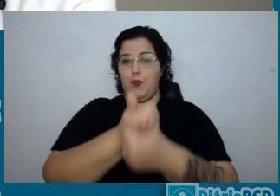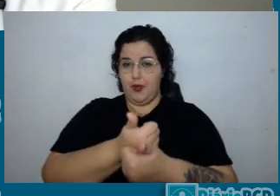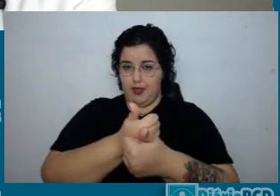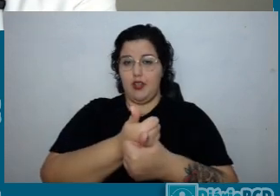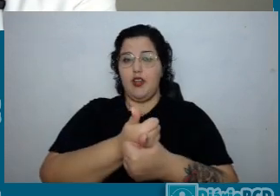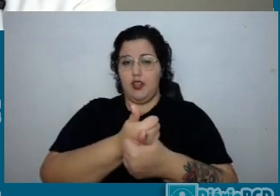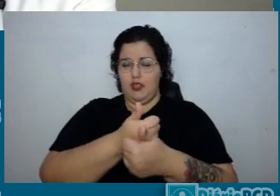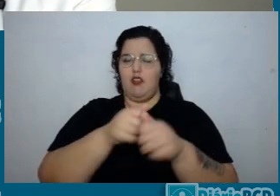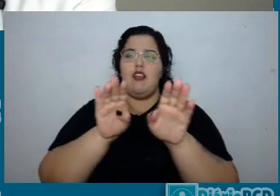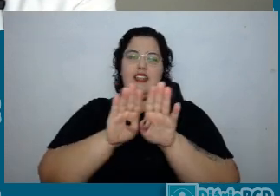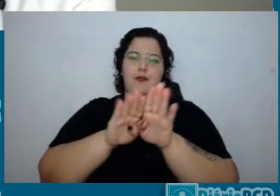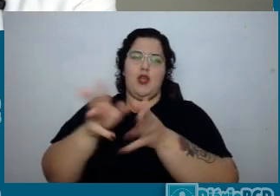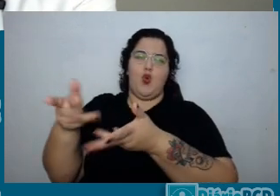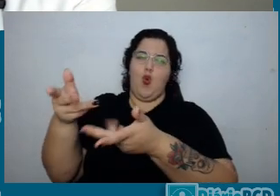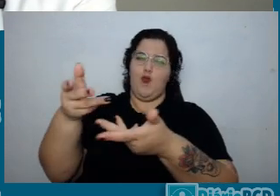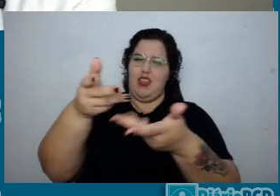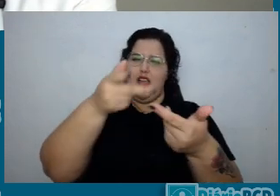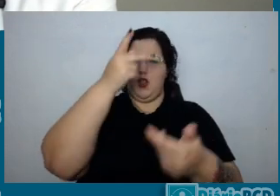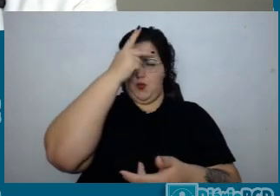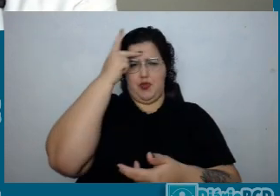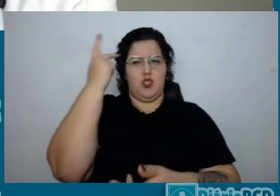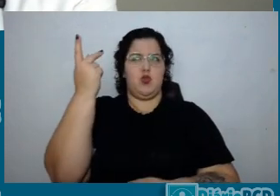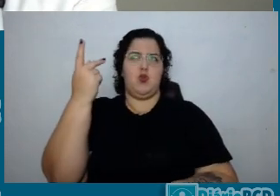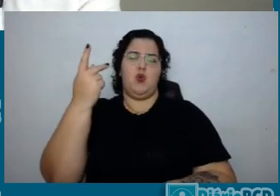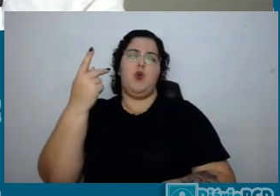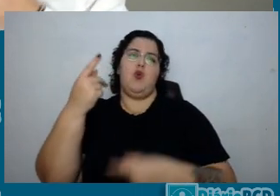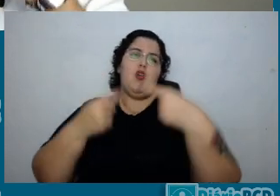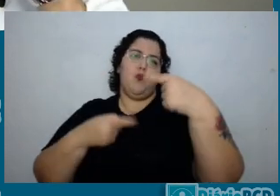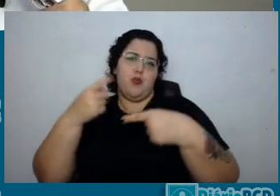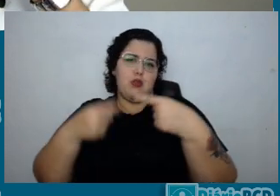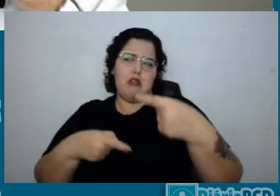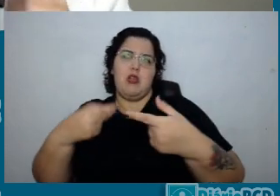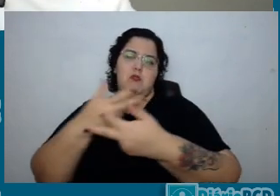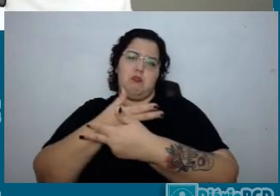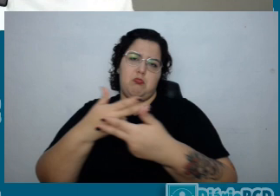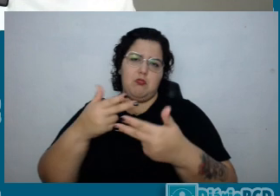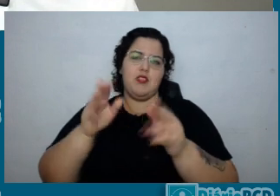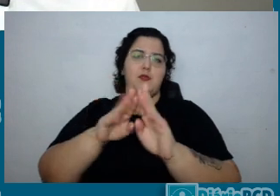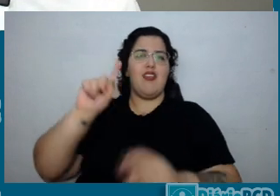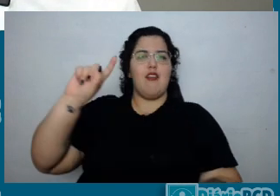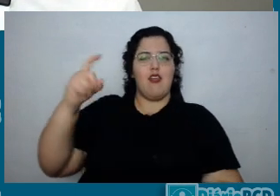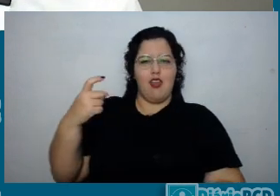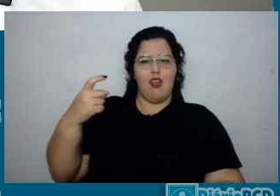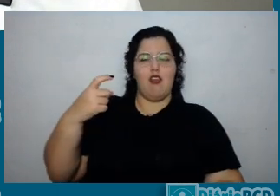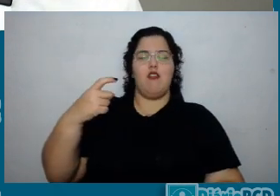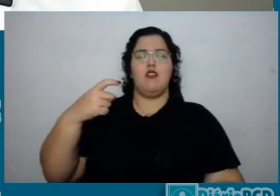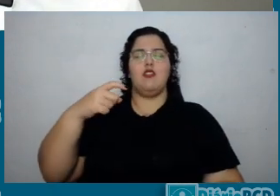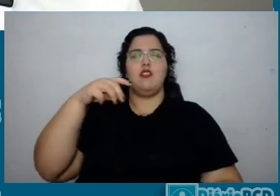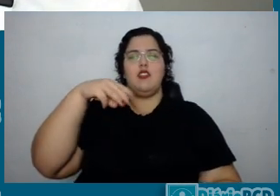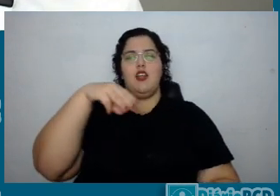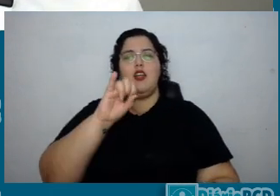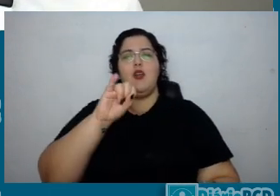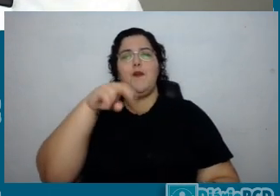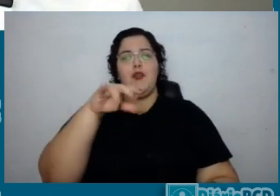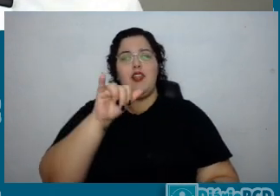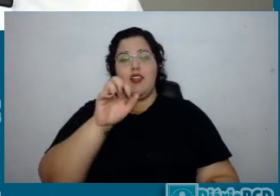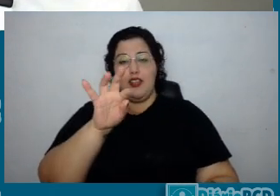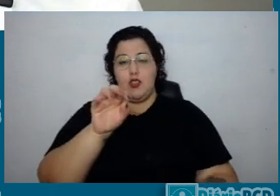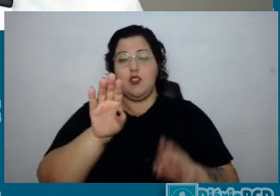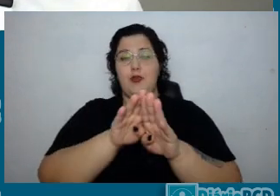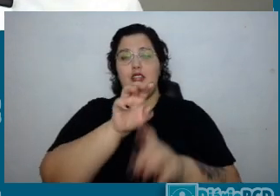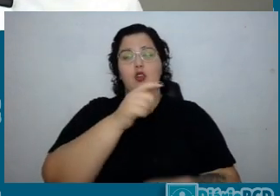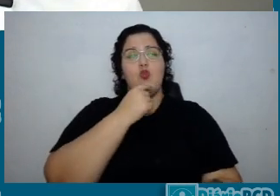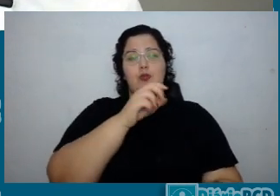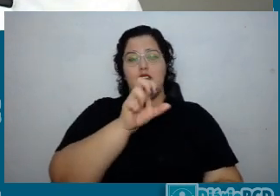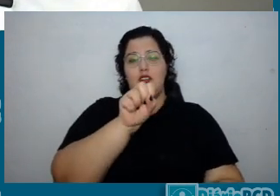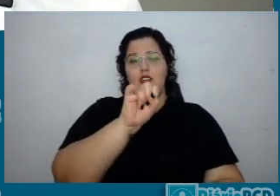acompanhantes e muitos convidados, autoridades que estarão lá conosco, ex-ministros de Direitos Humanos, né? O ministro Silvio de